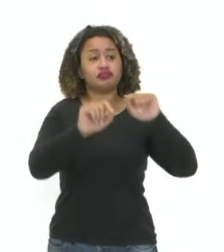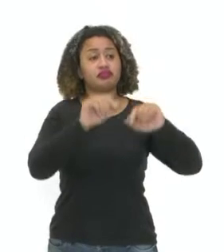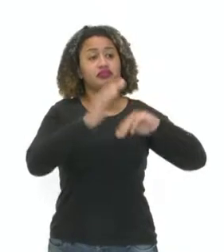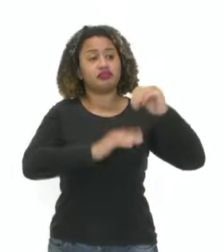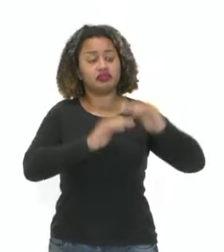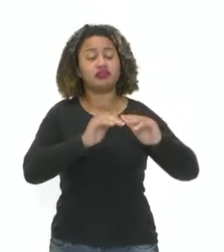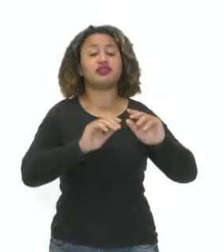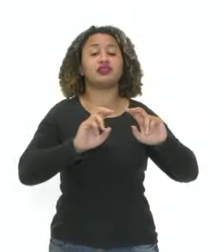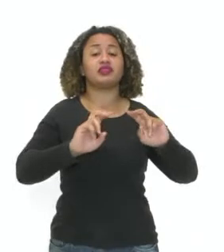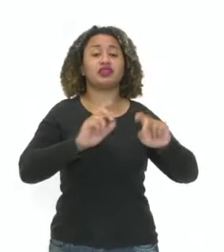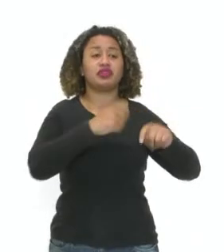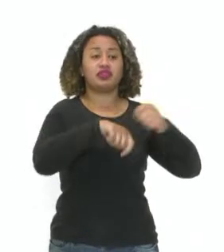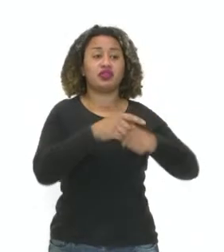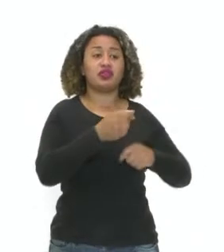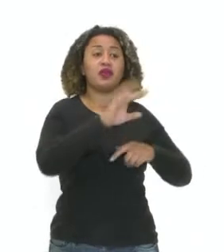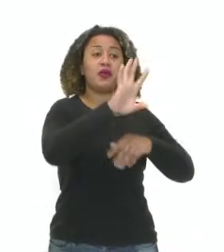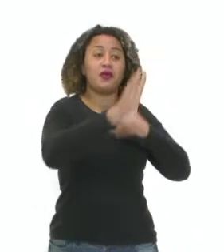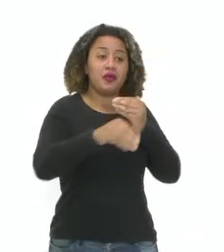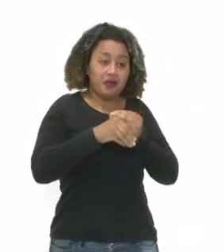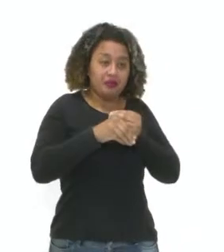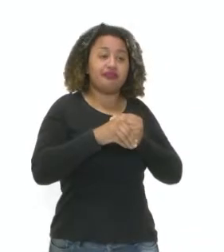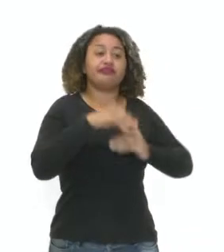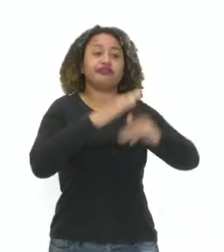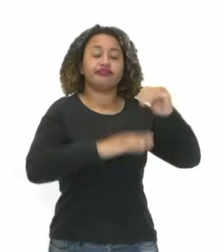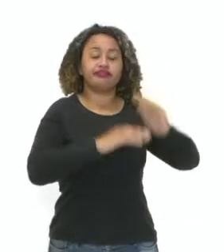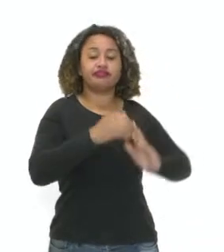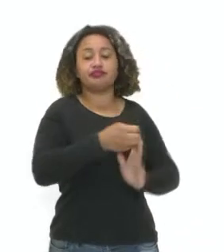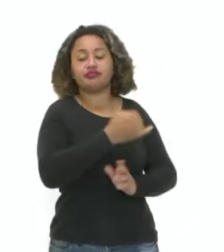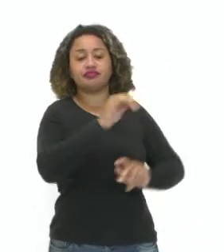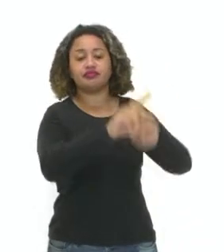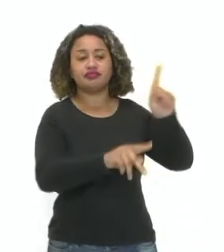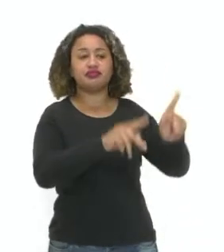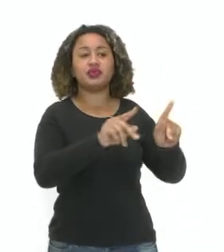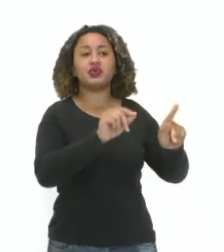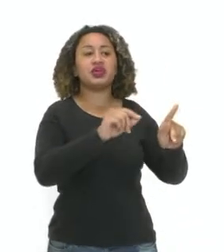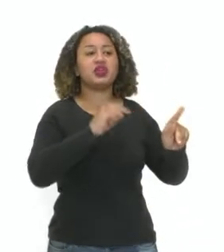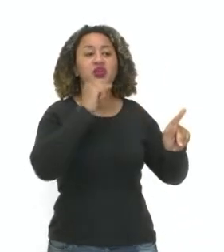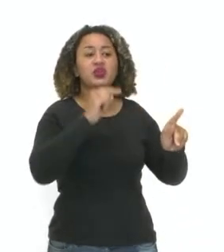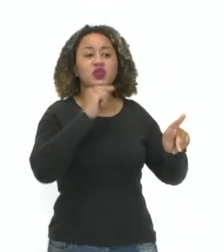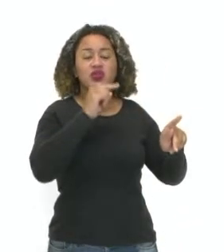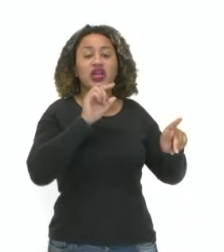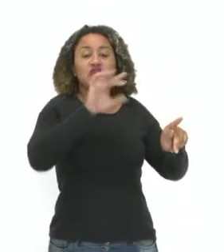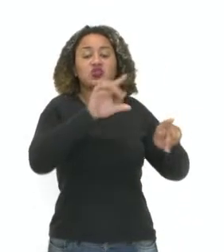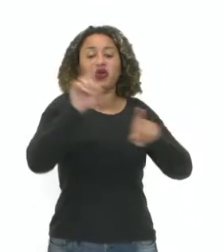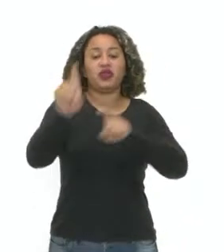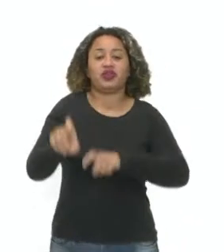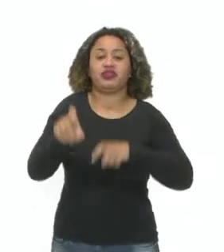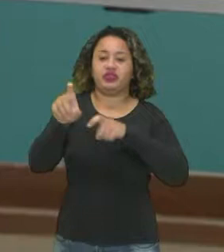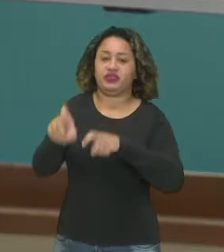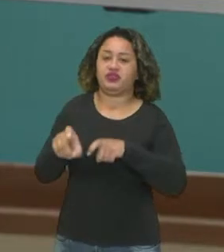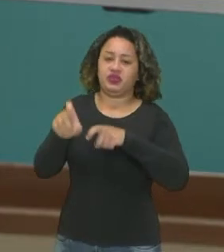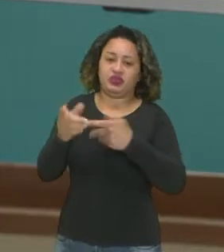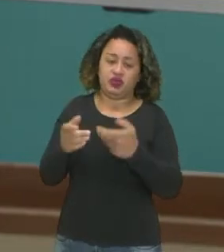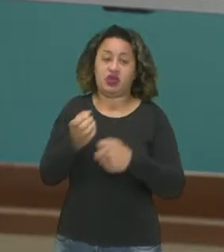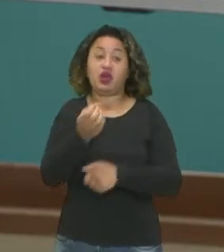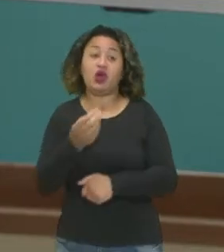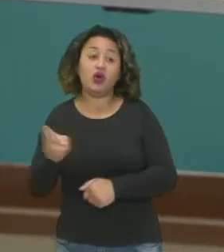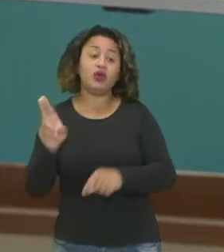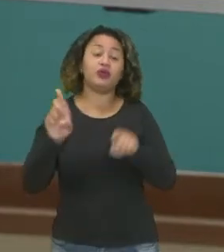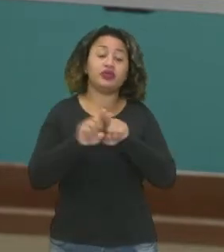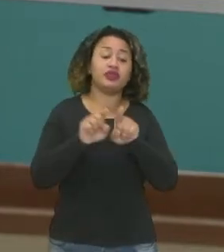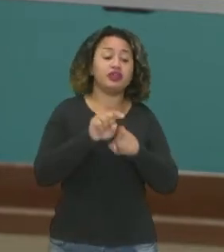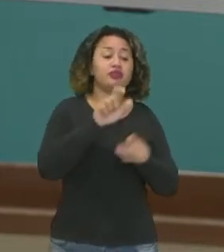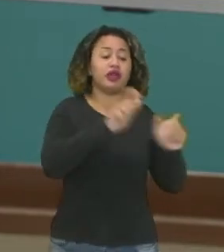econômica complementar, praticado por populações que não conseguem sobreviver apenas da agricultura, ou até mesmo em